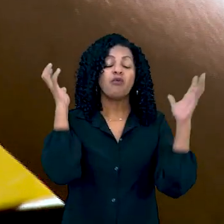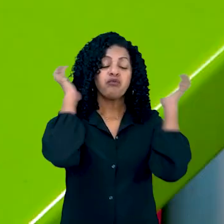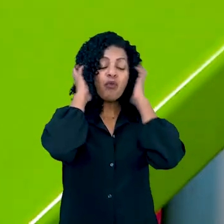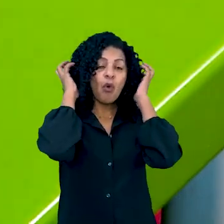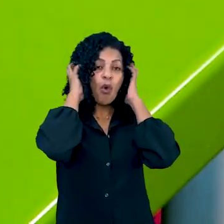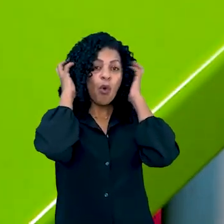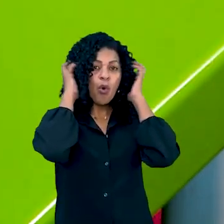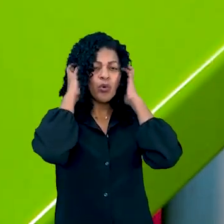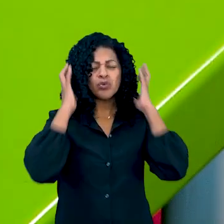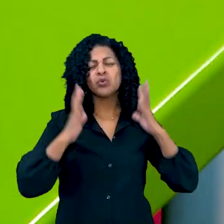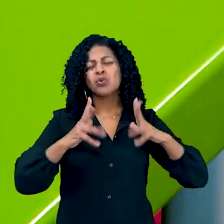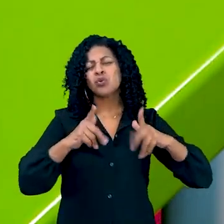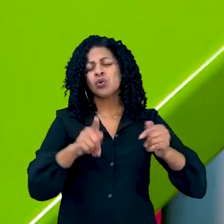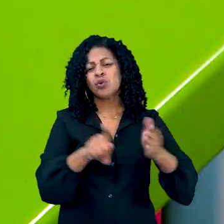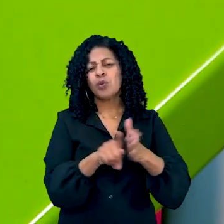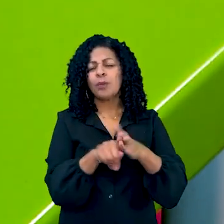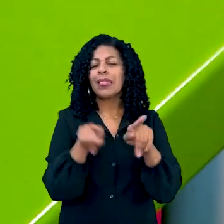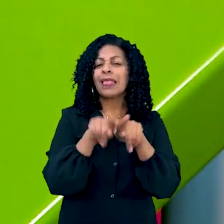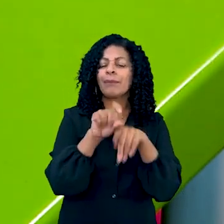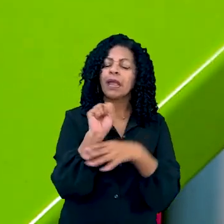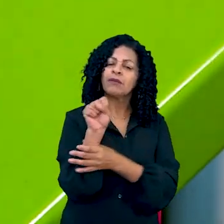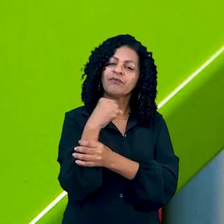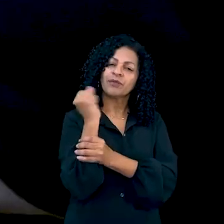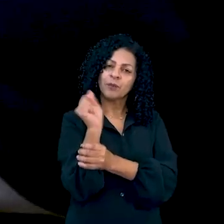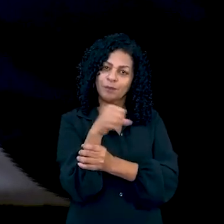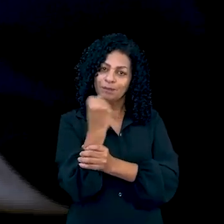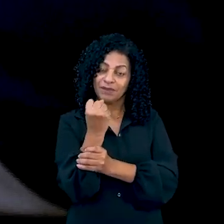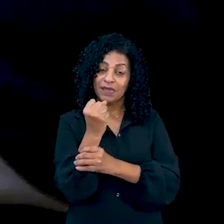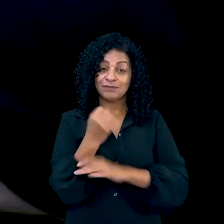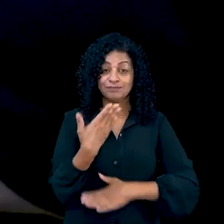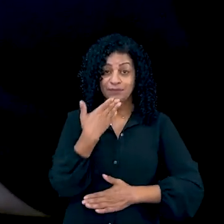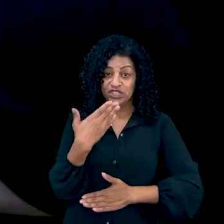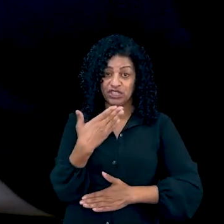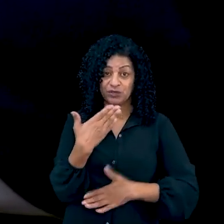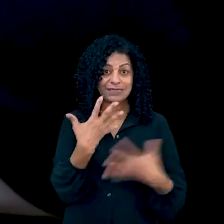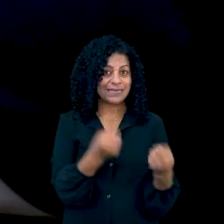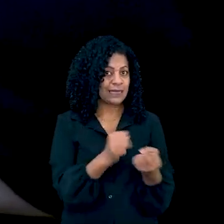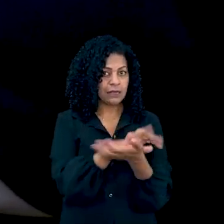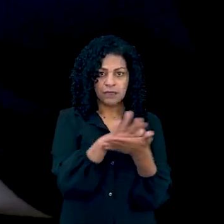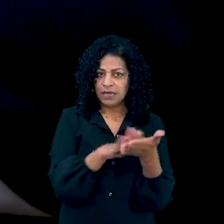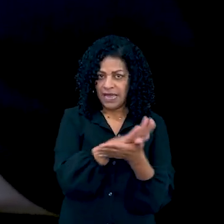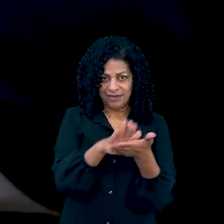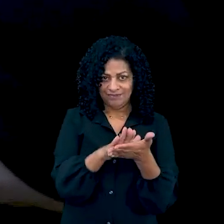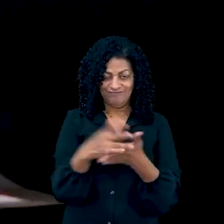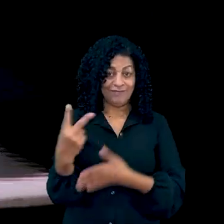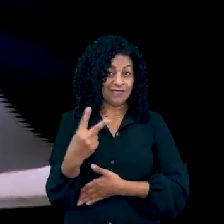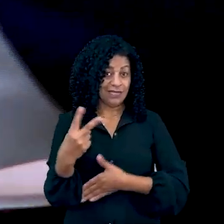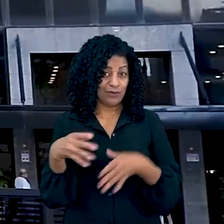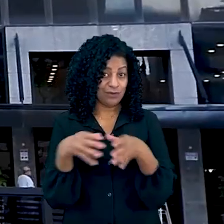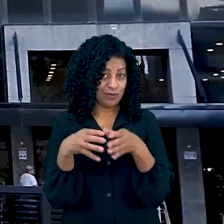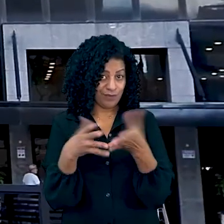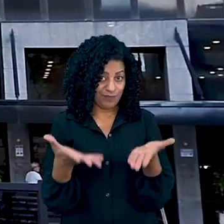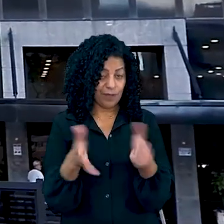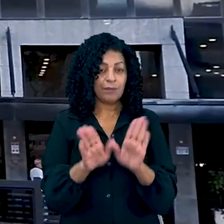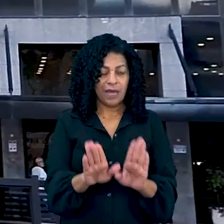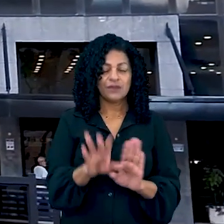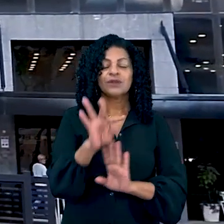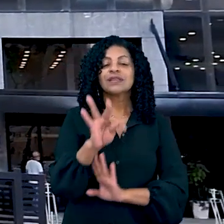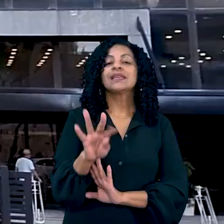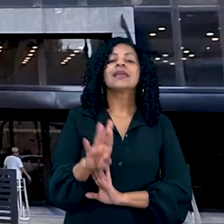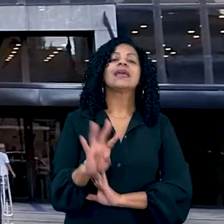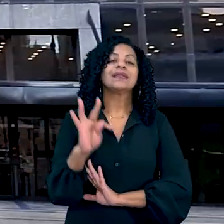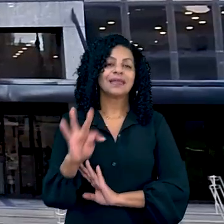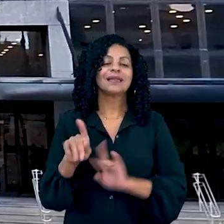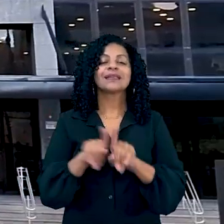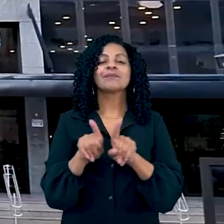fonoaudiologia, terapia ocupacional e fisioterapia. O pedido foi negado em primeira e segunda instâncias. Para o Tribunal Regional